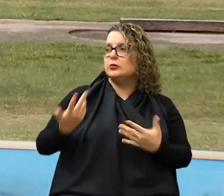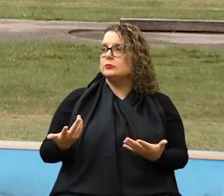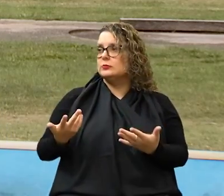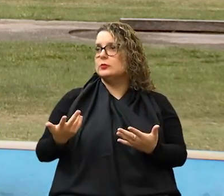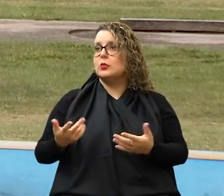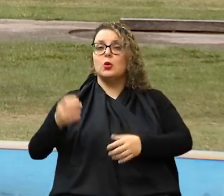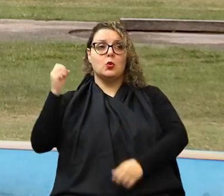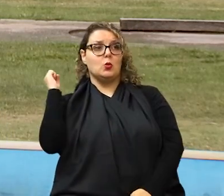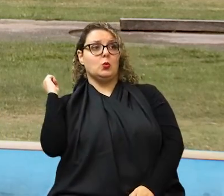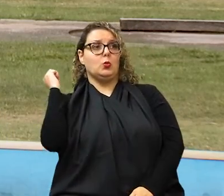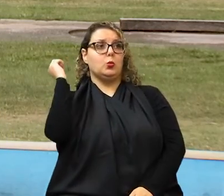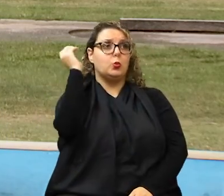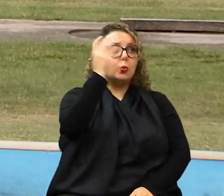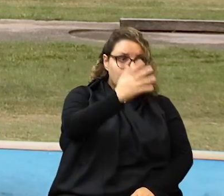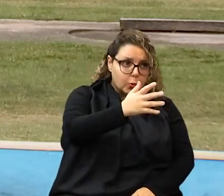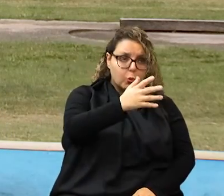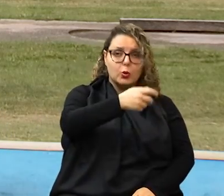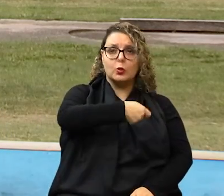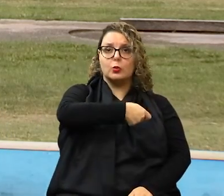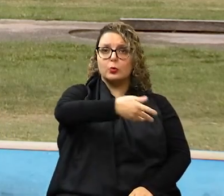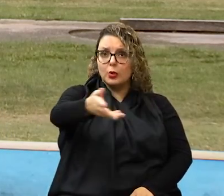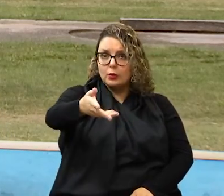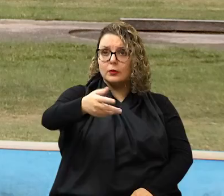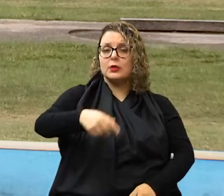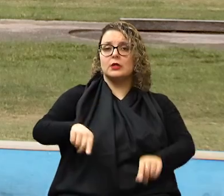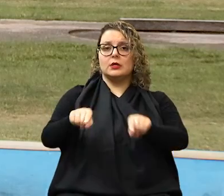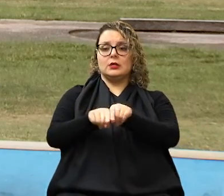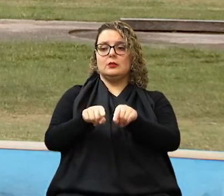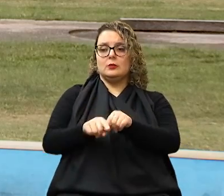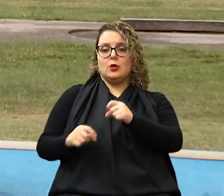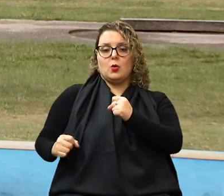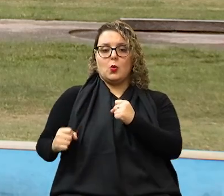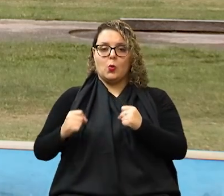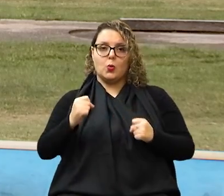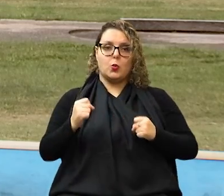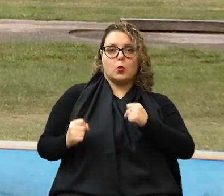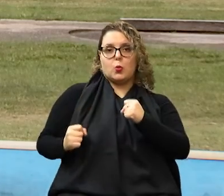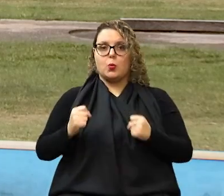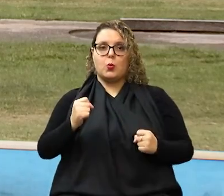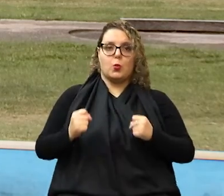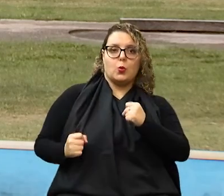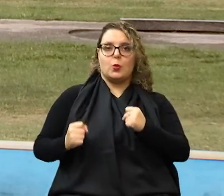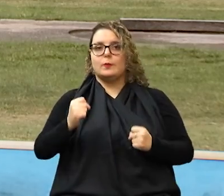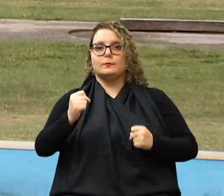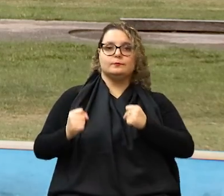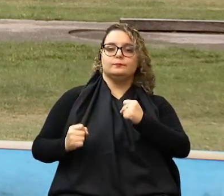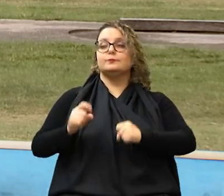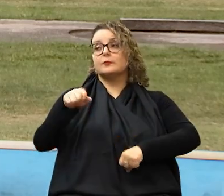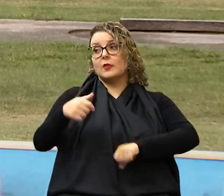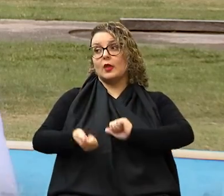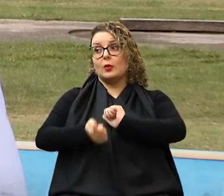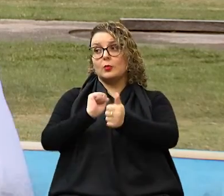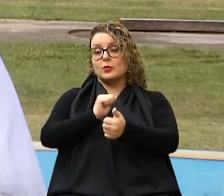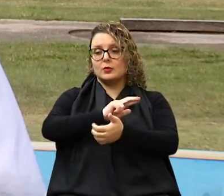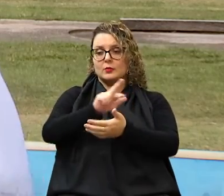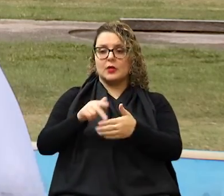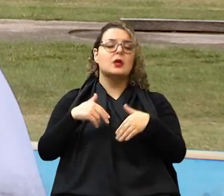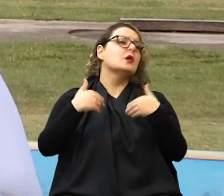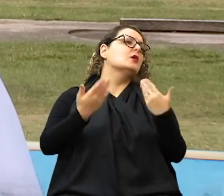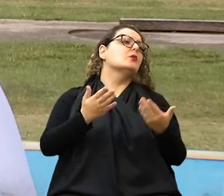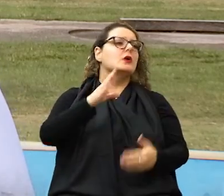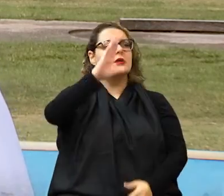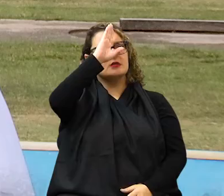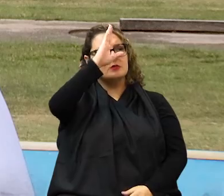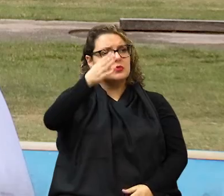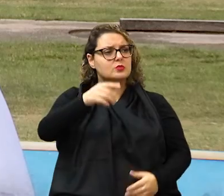saltos, os arremessos e lançamentos e também a marcha atlética. Nós temos a marcha que também é prova do atletismo, né? E